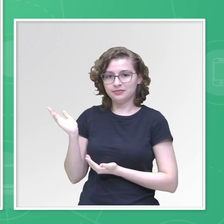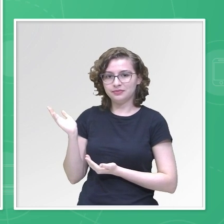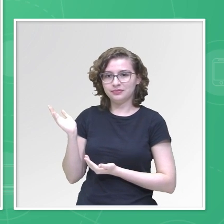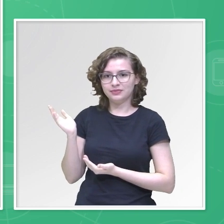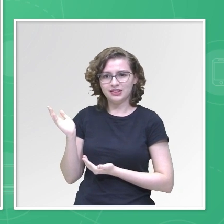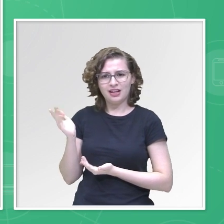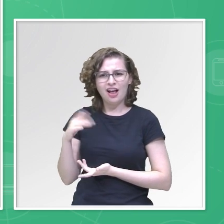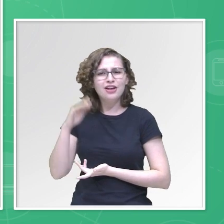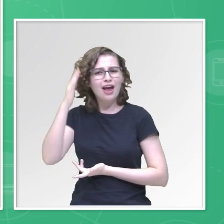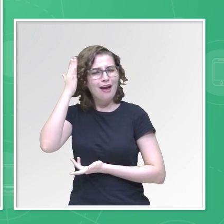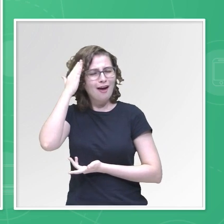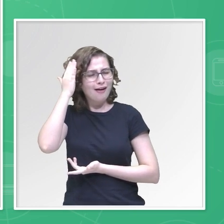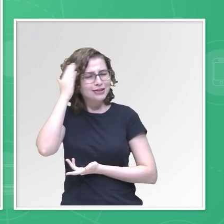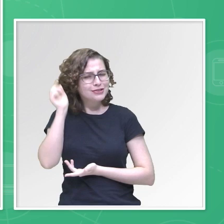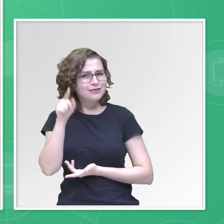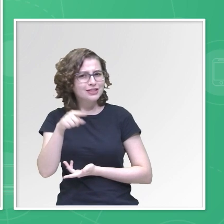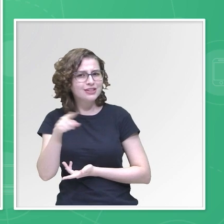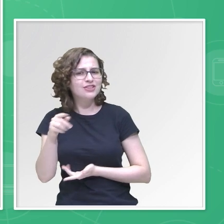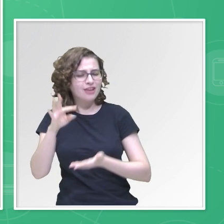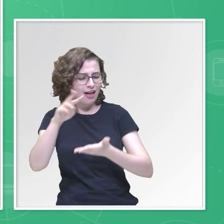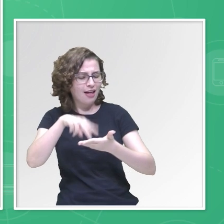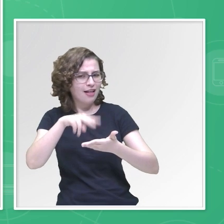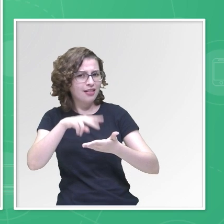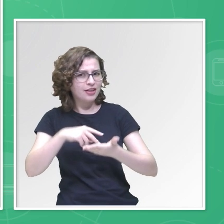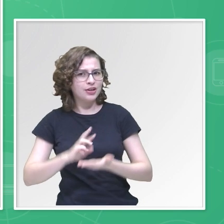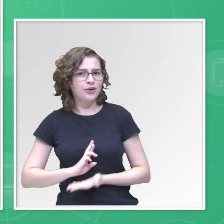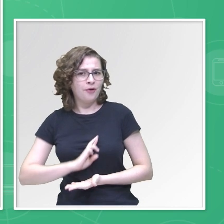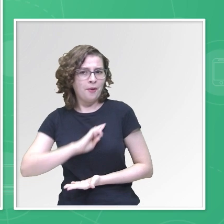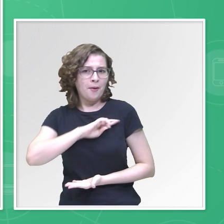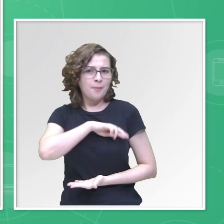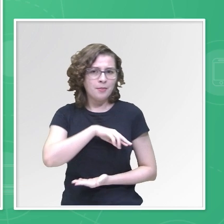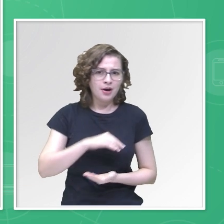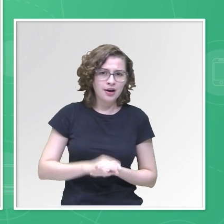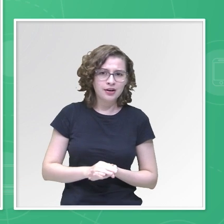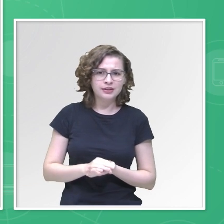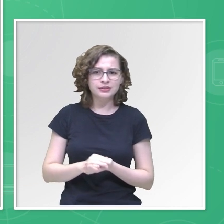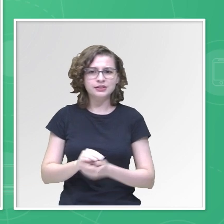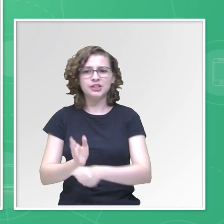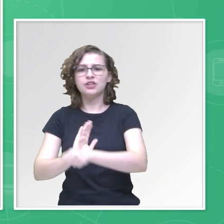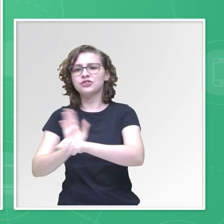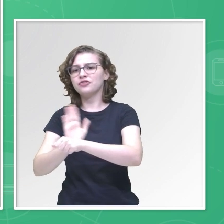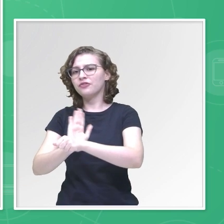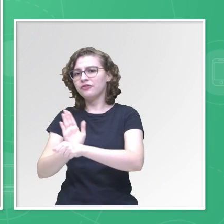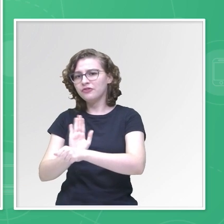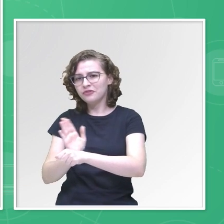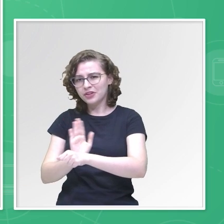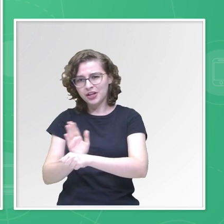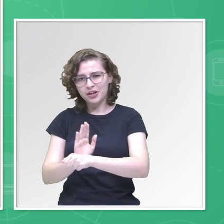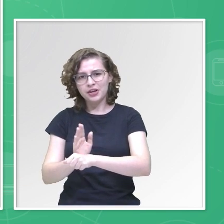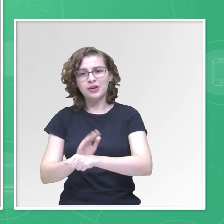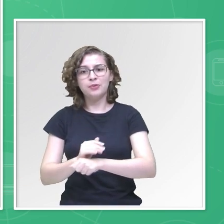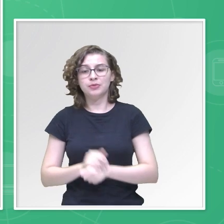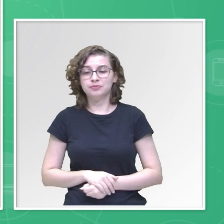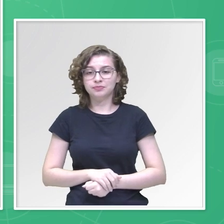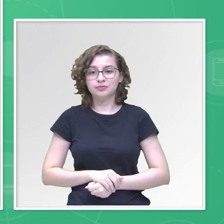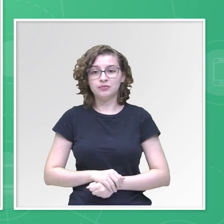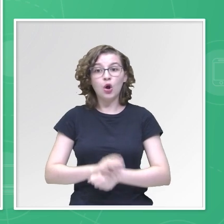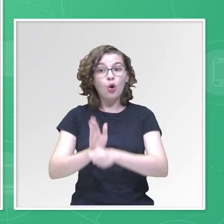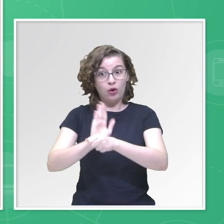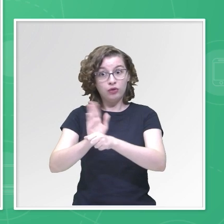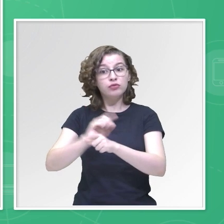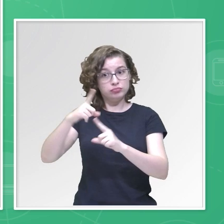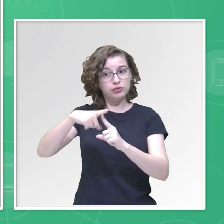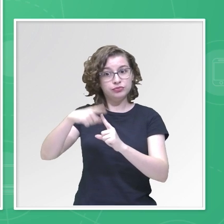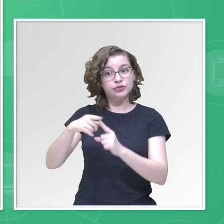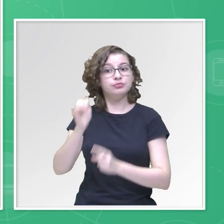romances nem já foi ao cinema e já viu já assistiu a filmes e o filme é um tipo narrativo